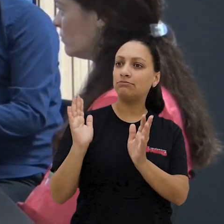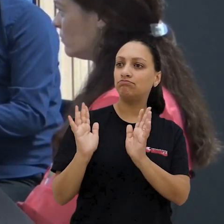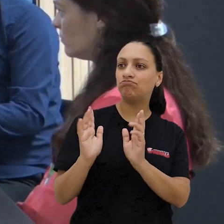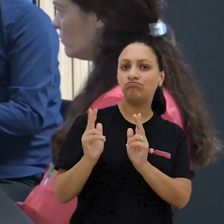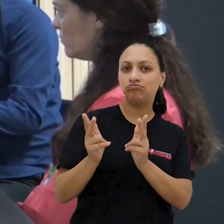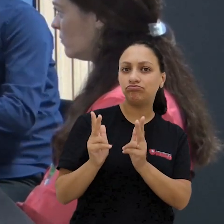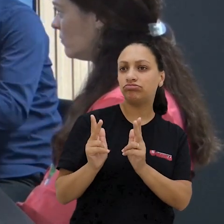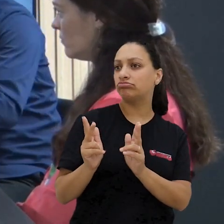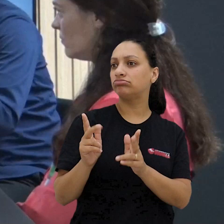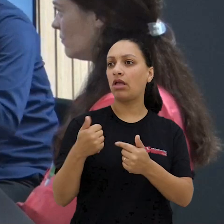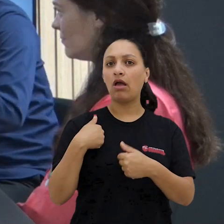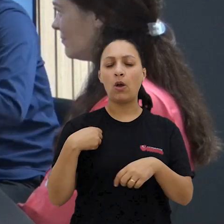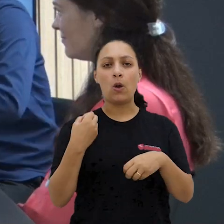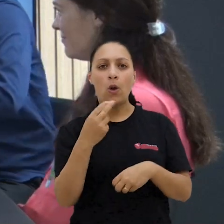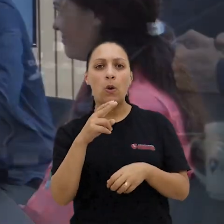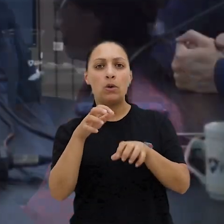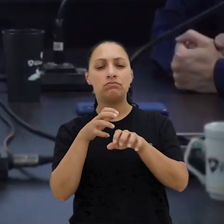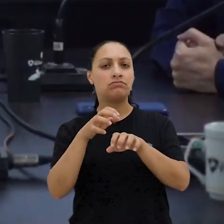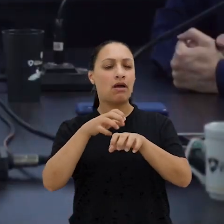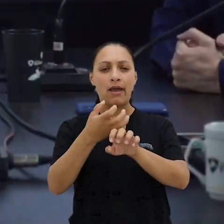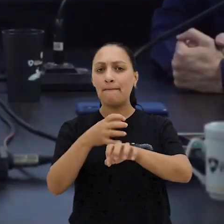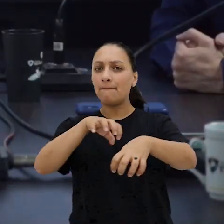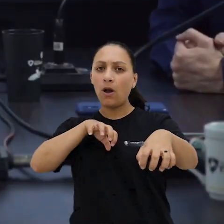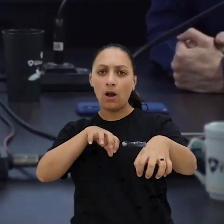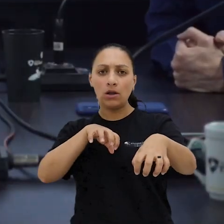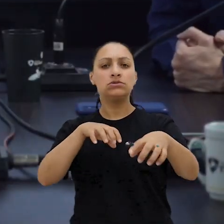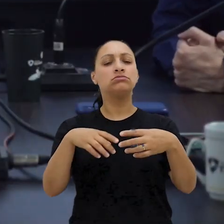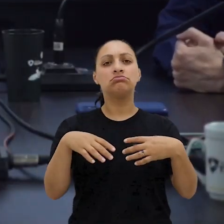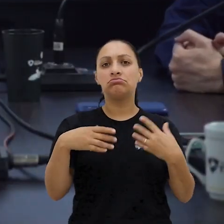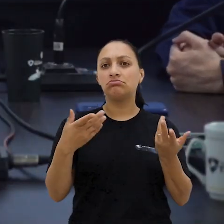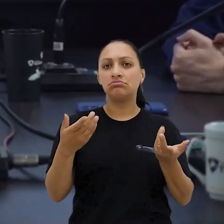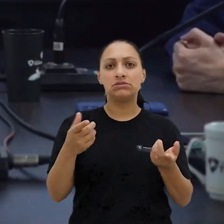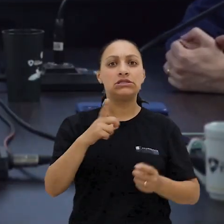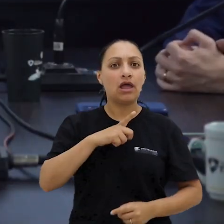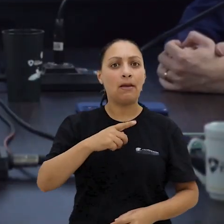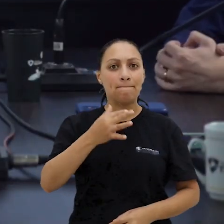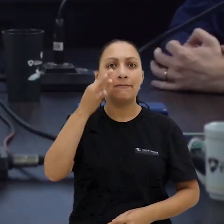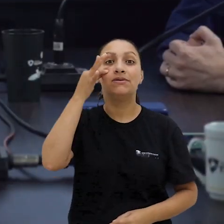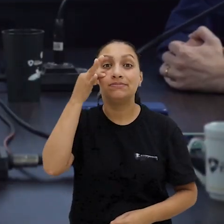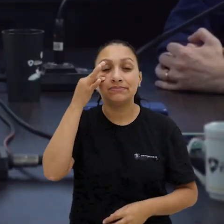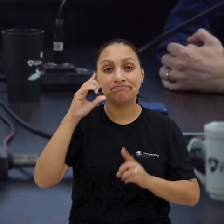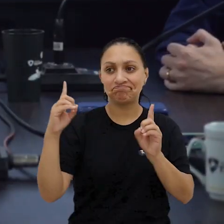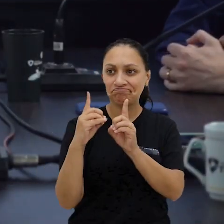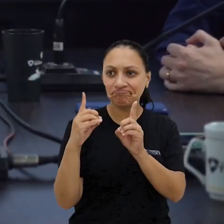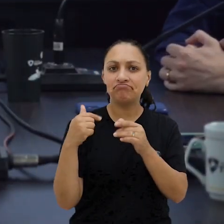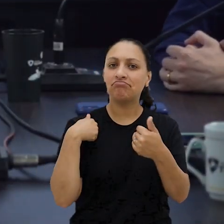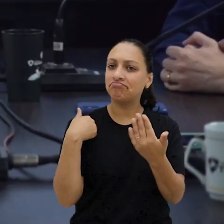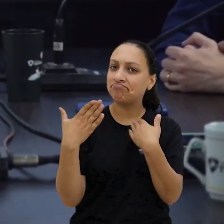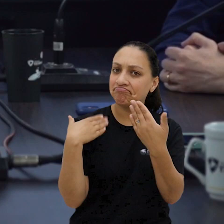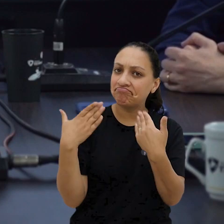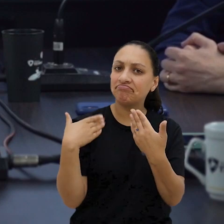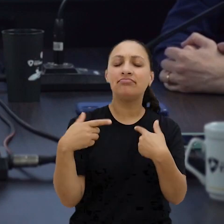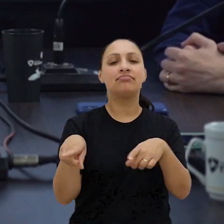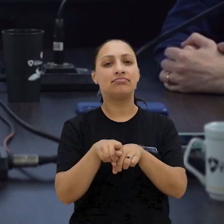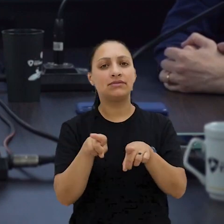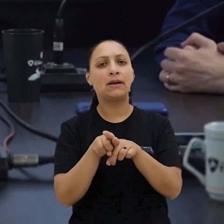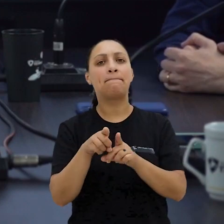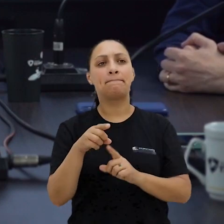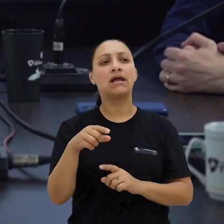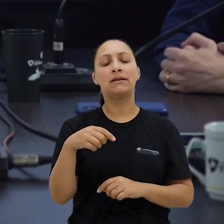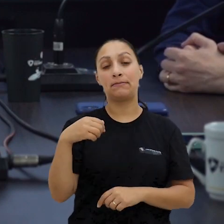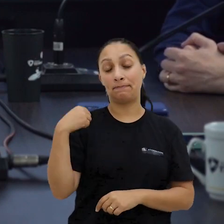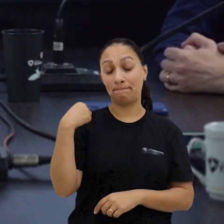no remoto, mas bem grande possibilidade de pessoalmente você ter uma troca com essas pessoas, né? Com gestores